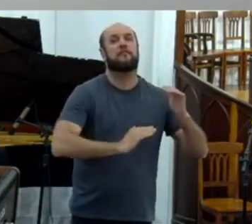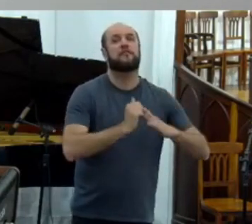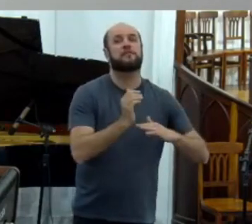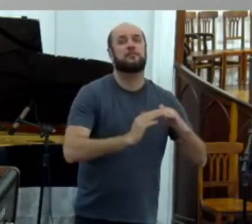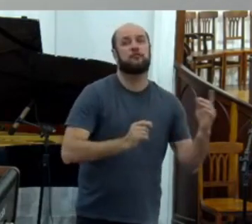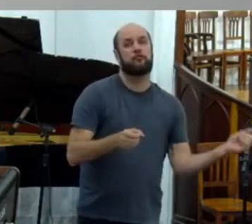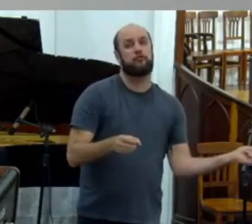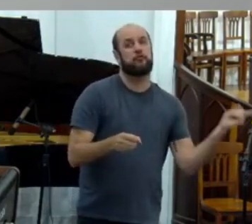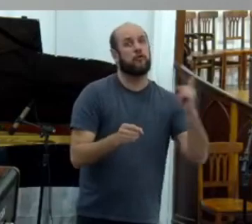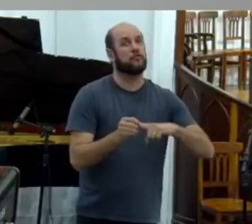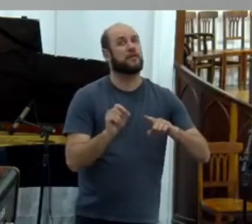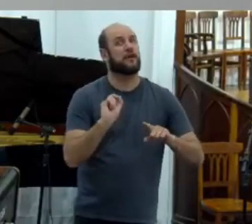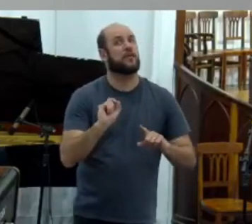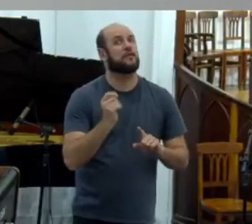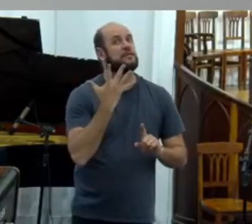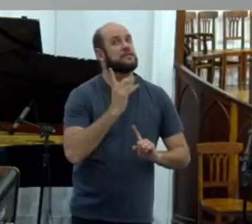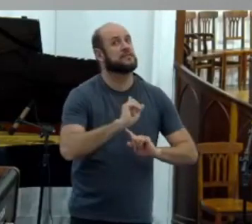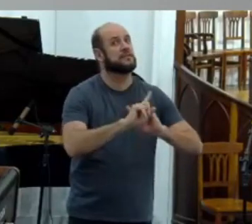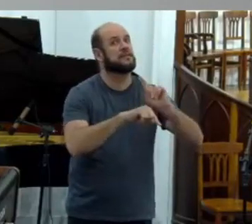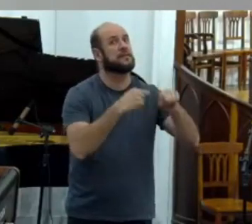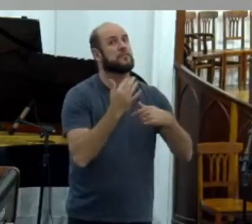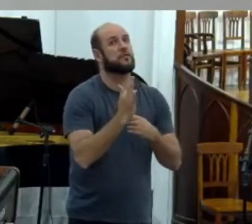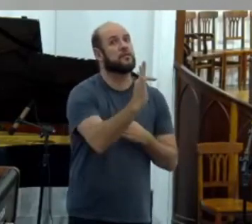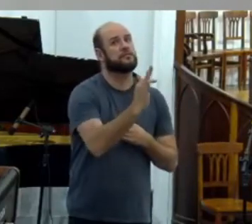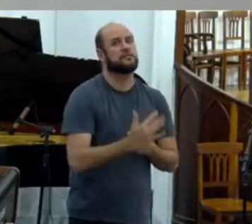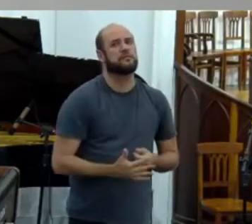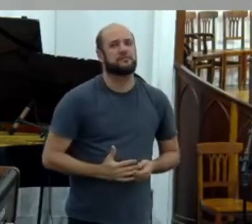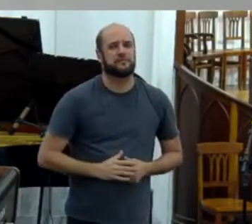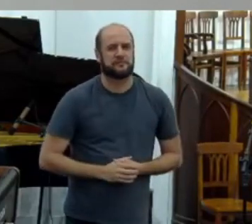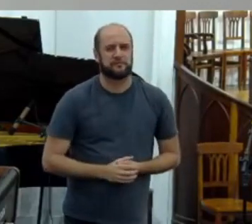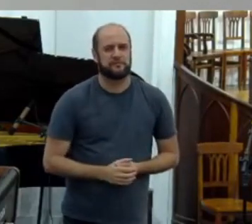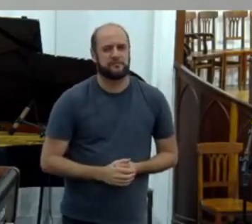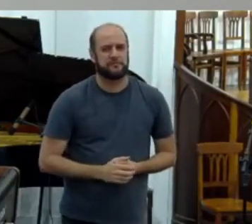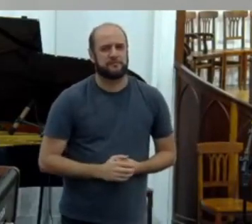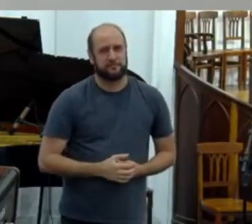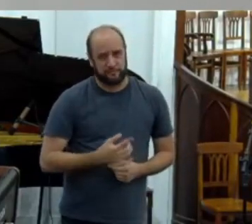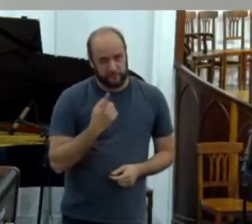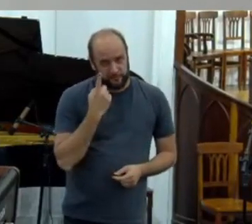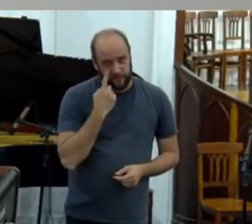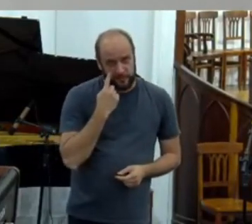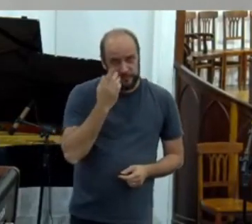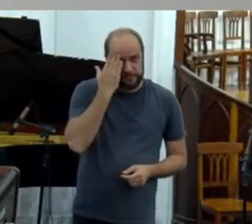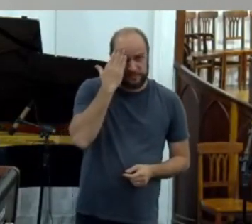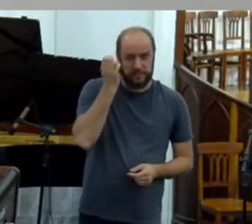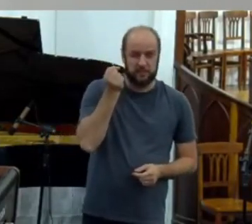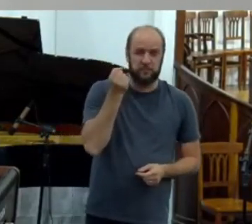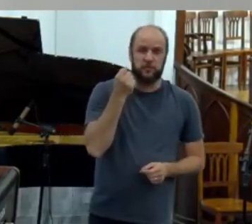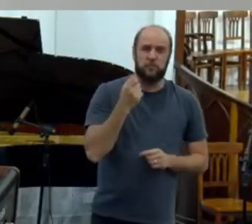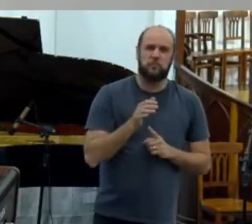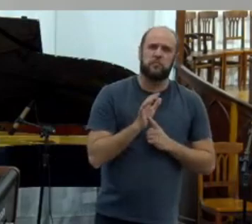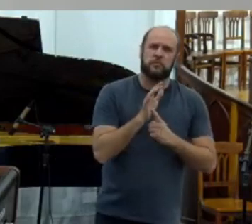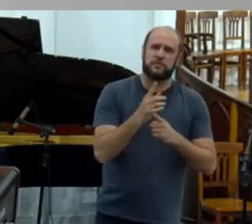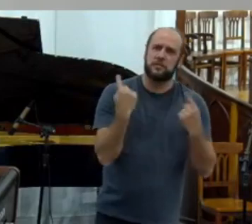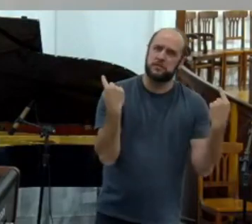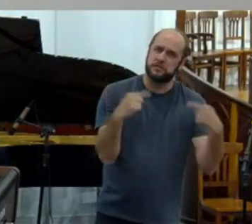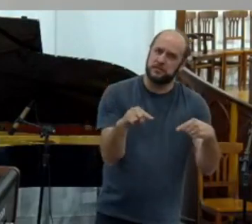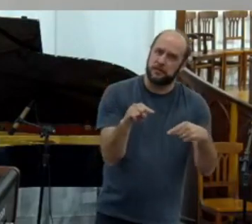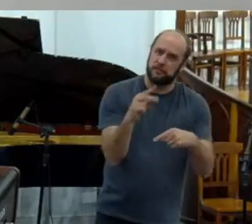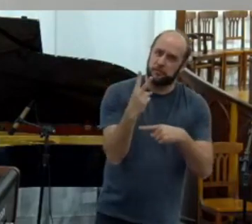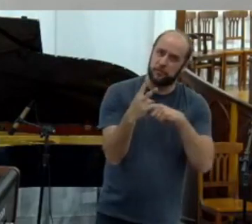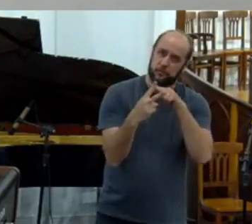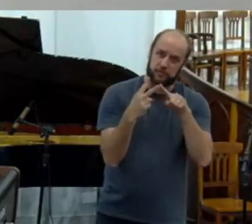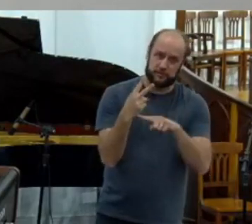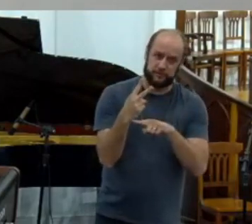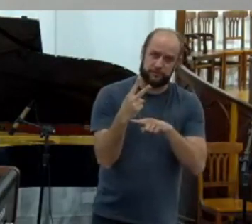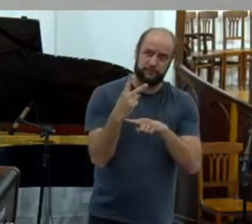o que será depois dele? Veja que Salomão nos apresenta pelo menos 2 desafios à ideia de que Deus